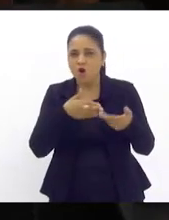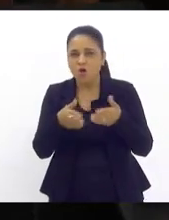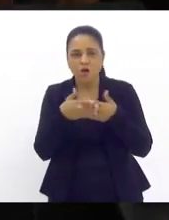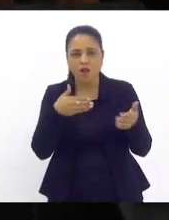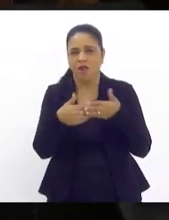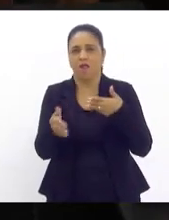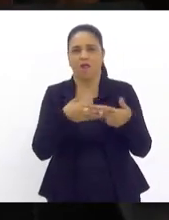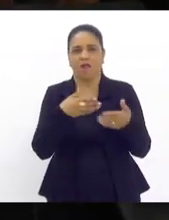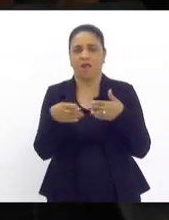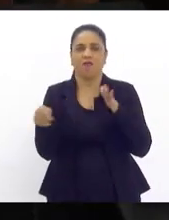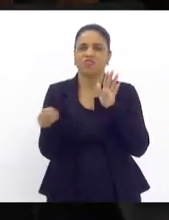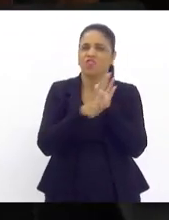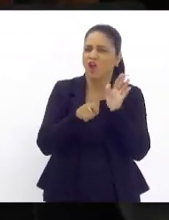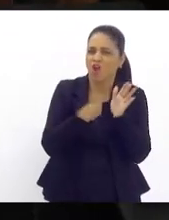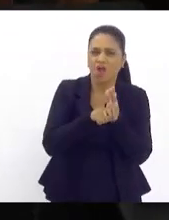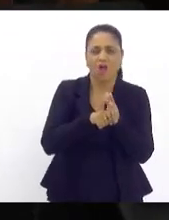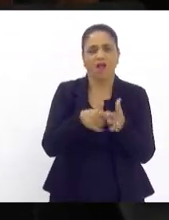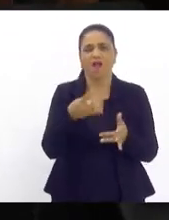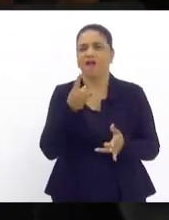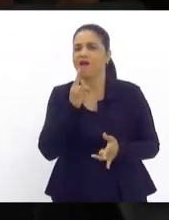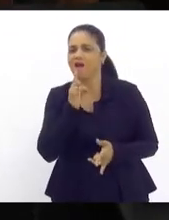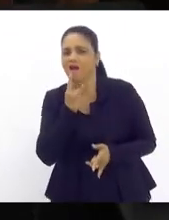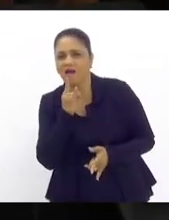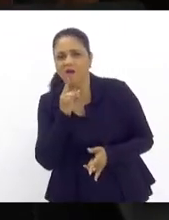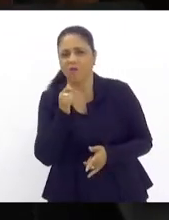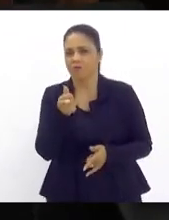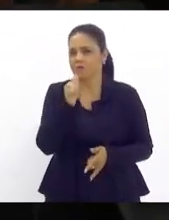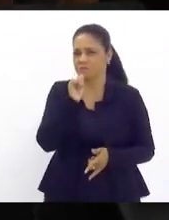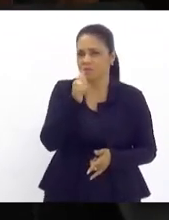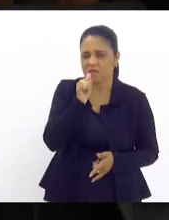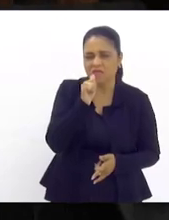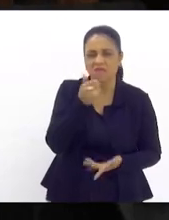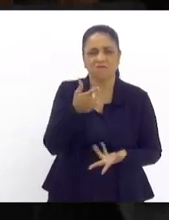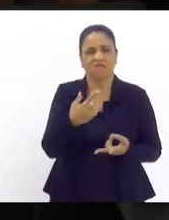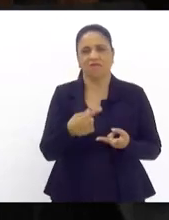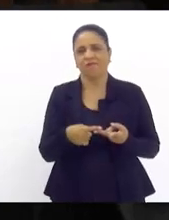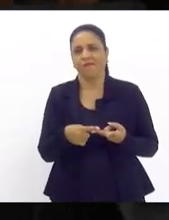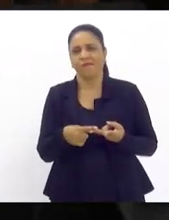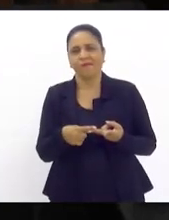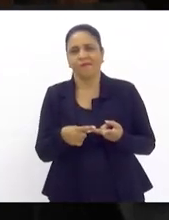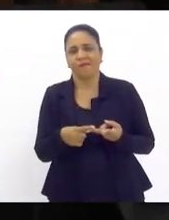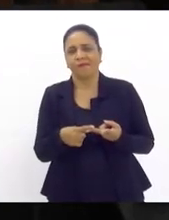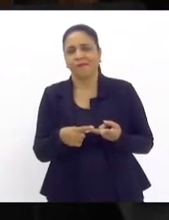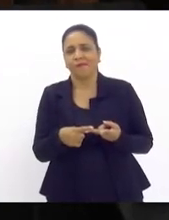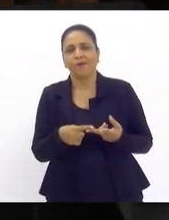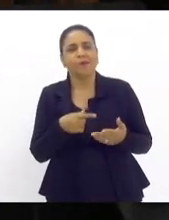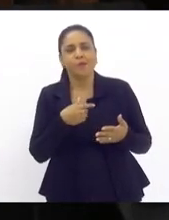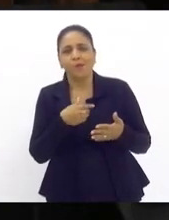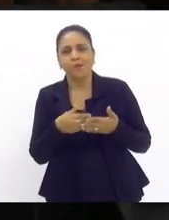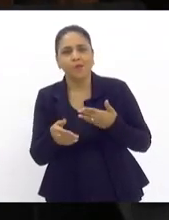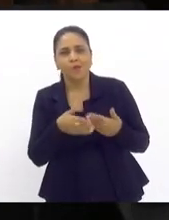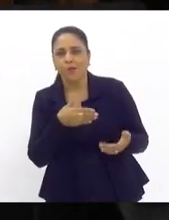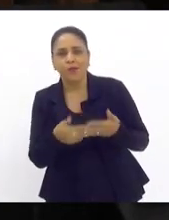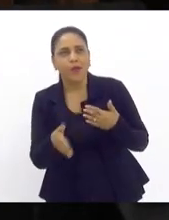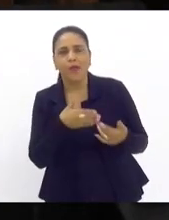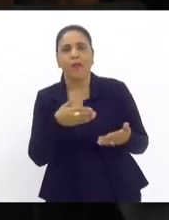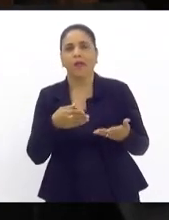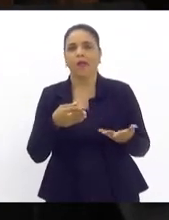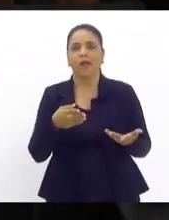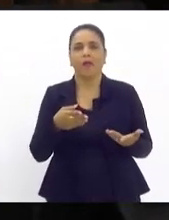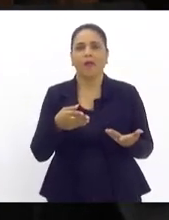álcool principalmente, mas qualquer droga. Pode ser o álcool, pode ser qualquer barbitúrico,